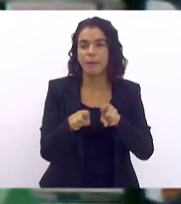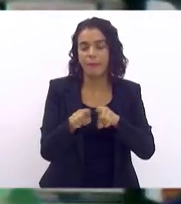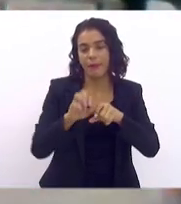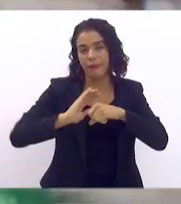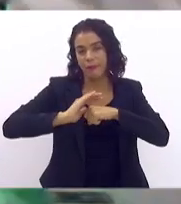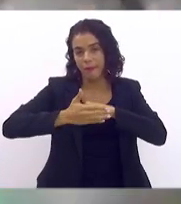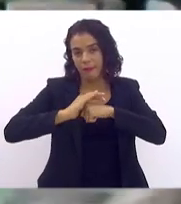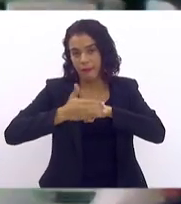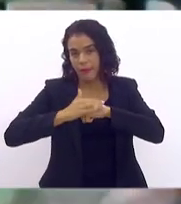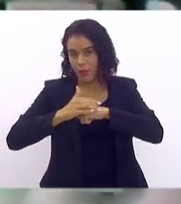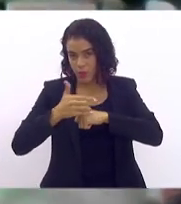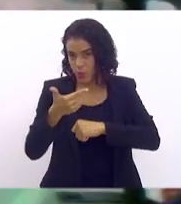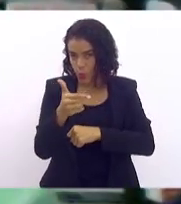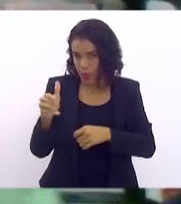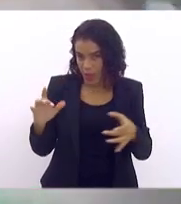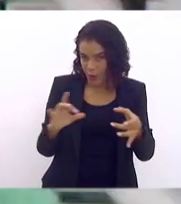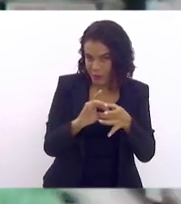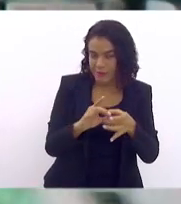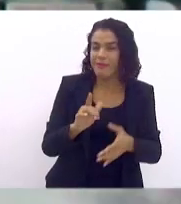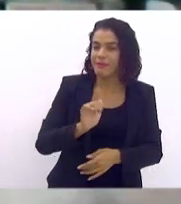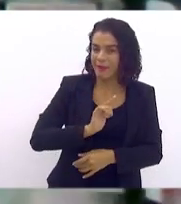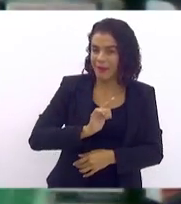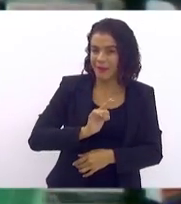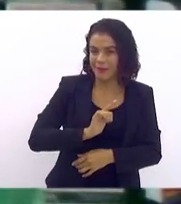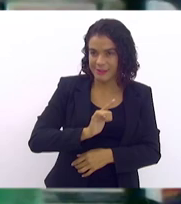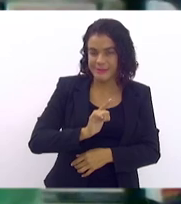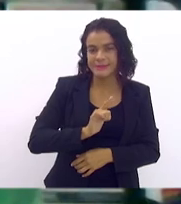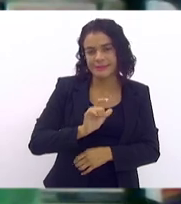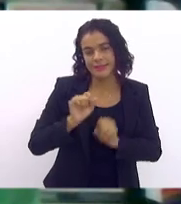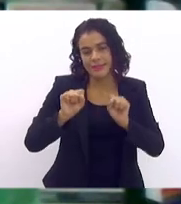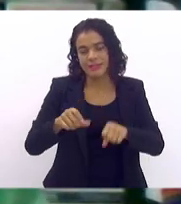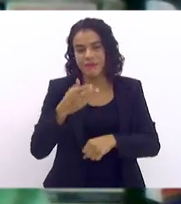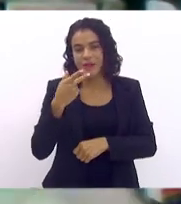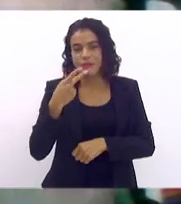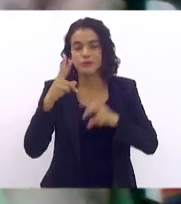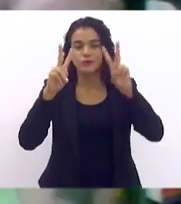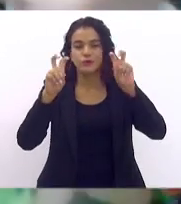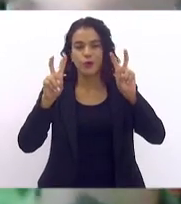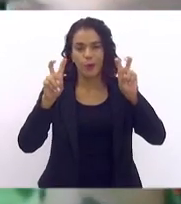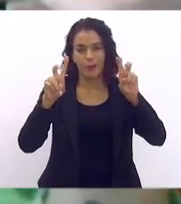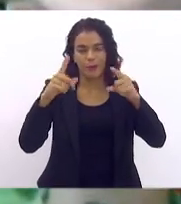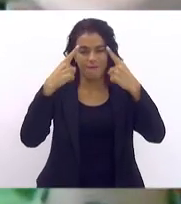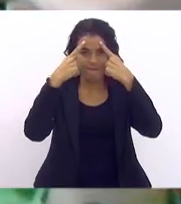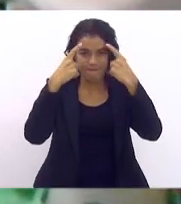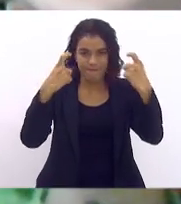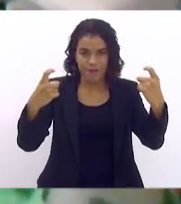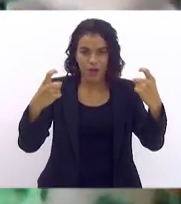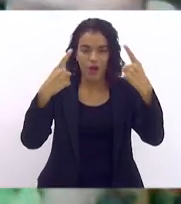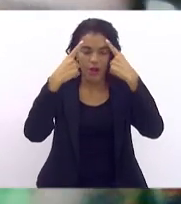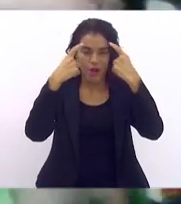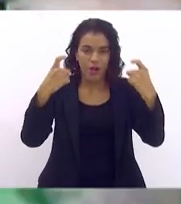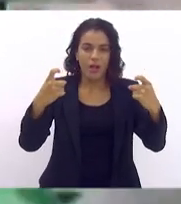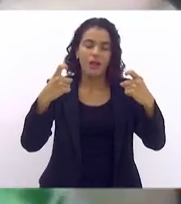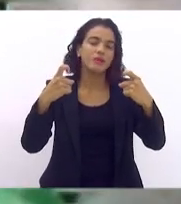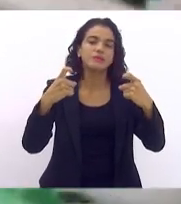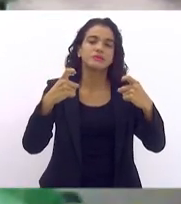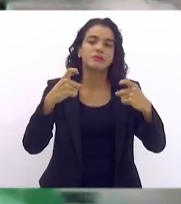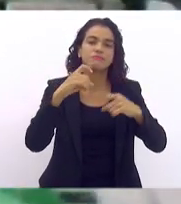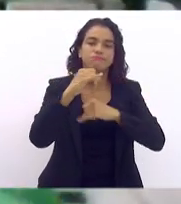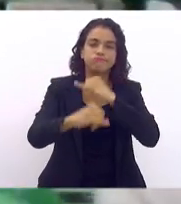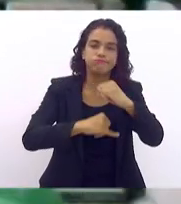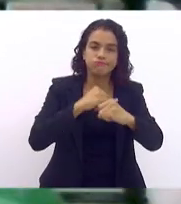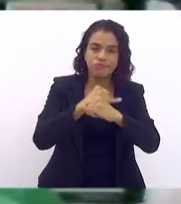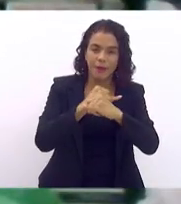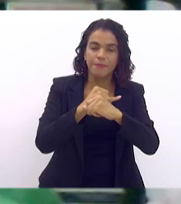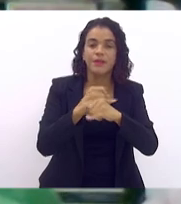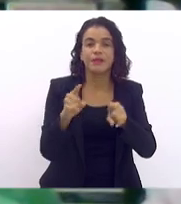muito conectado, mas está, tudo se fala, quando a gente está falando de violência cibernética, não é só a questão do escrito, do